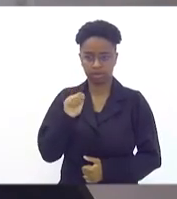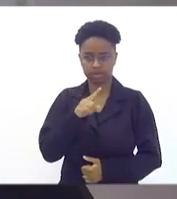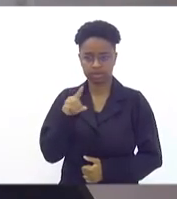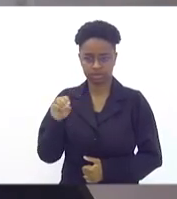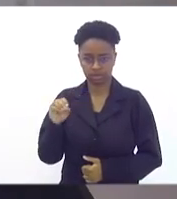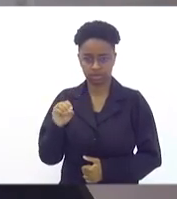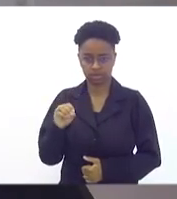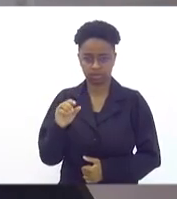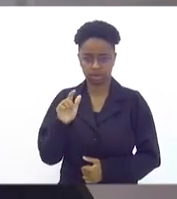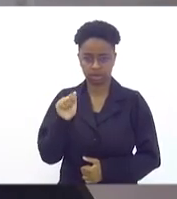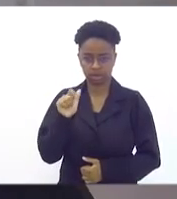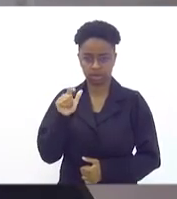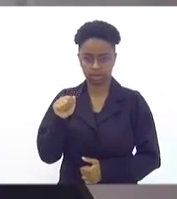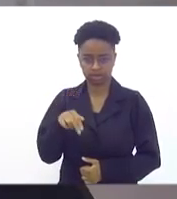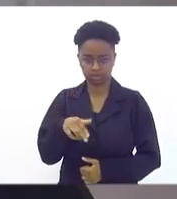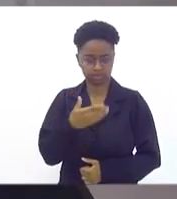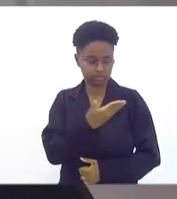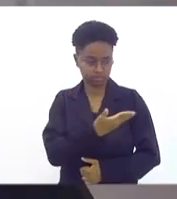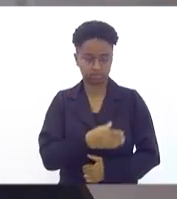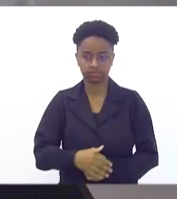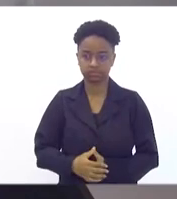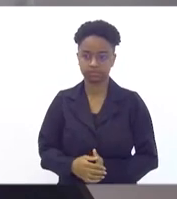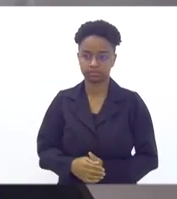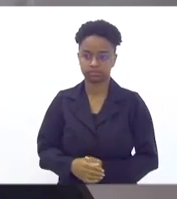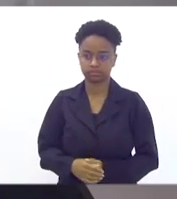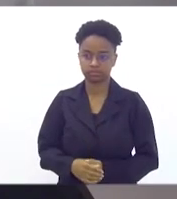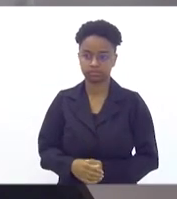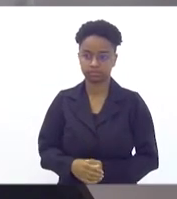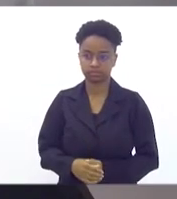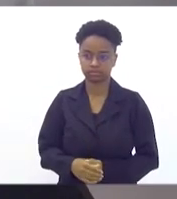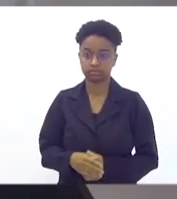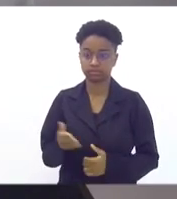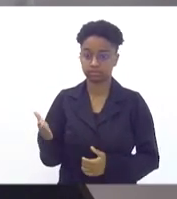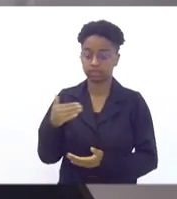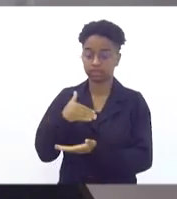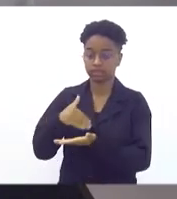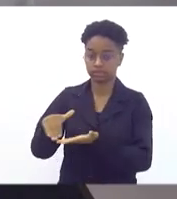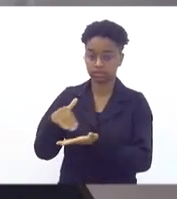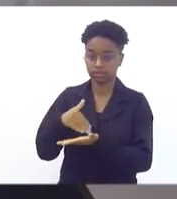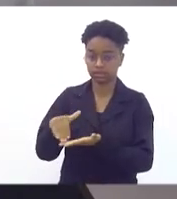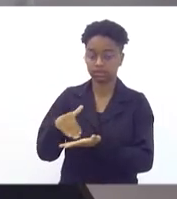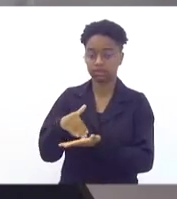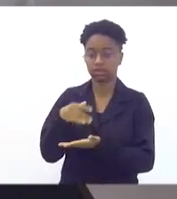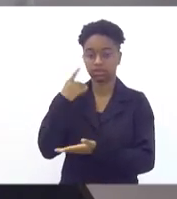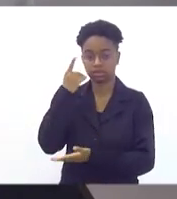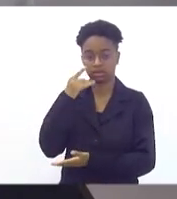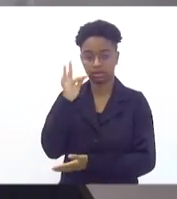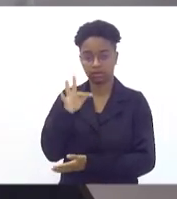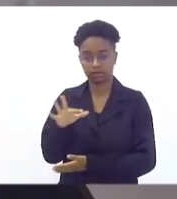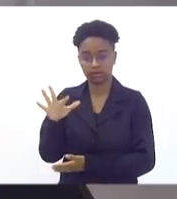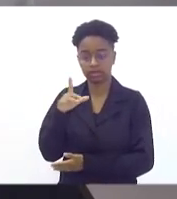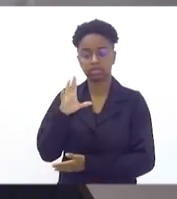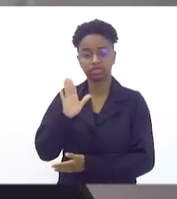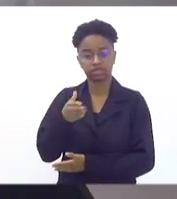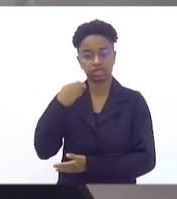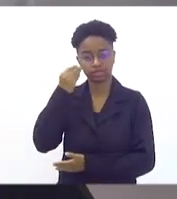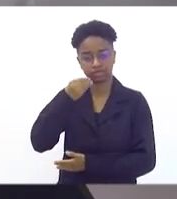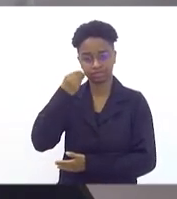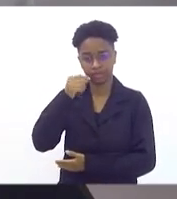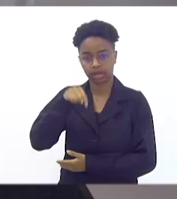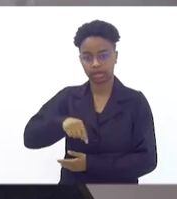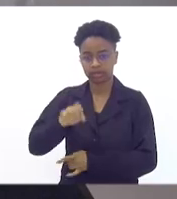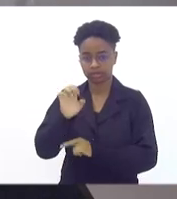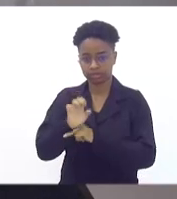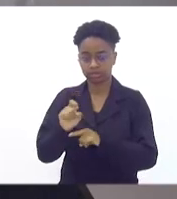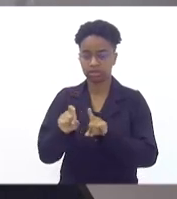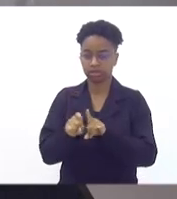Alan Deputado brasão secretário Deputado né com a experiência muito grande no estado né Não só